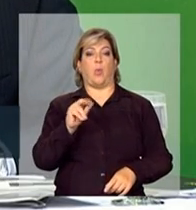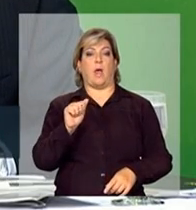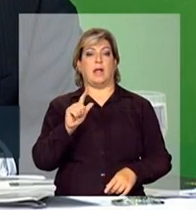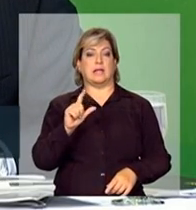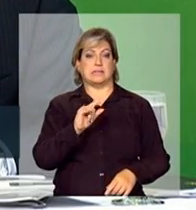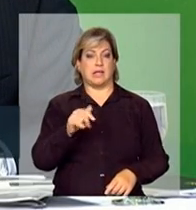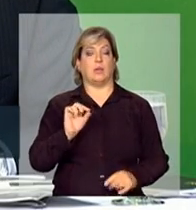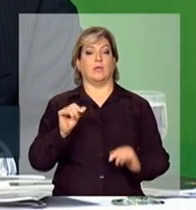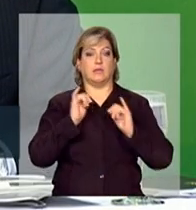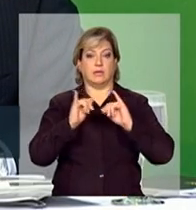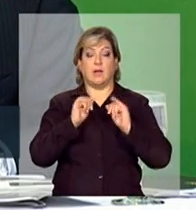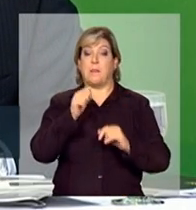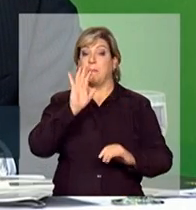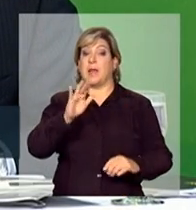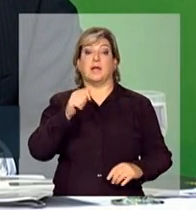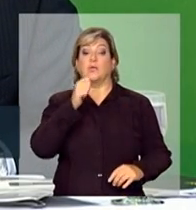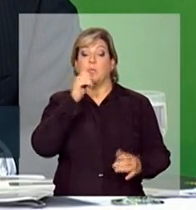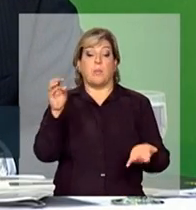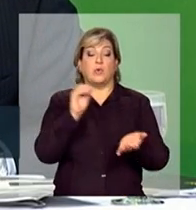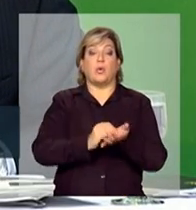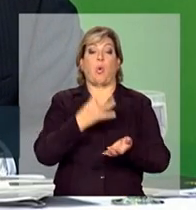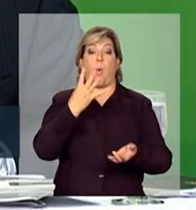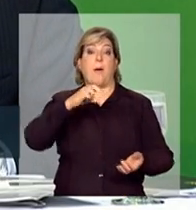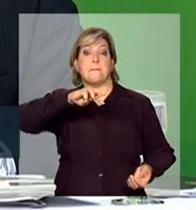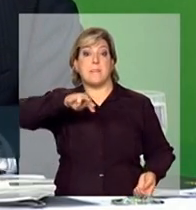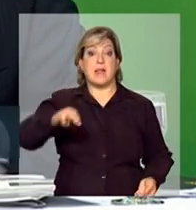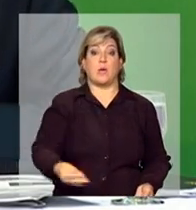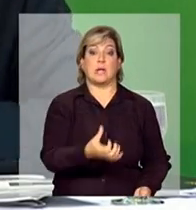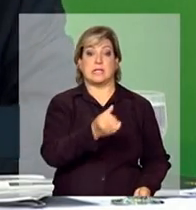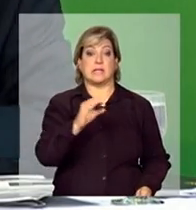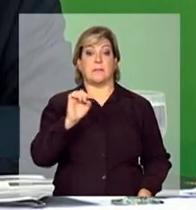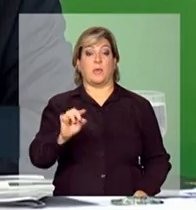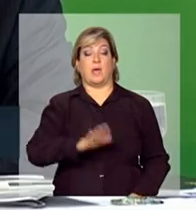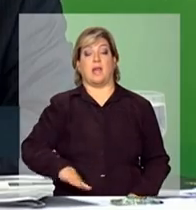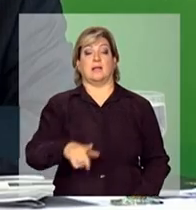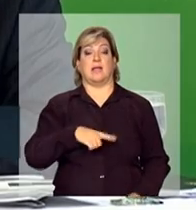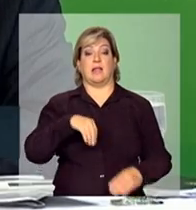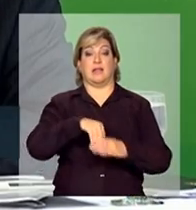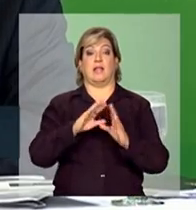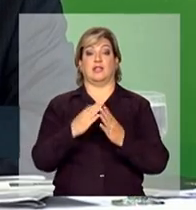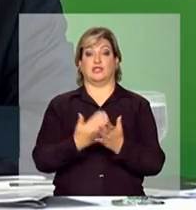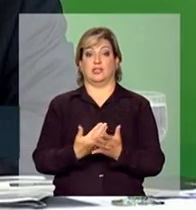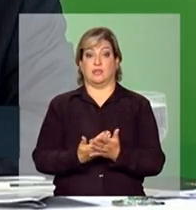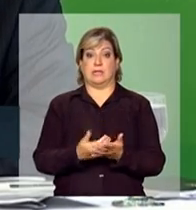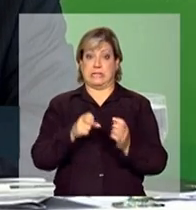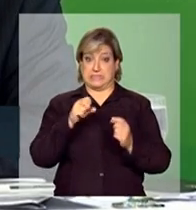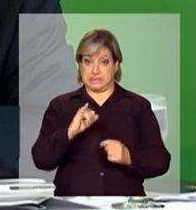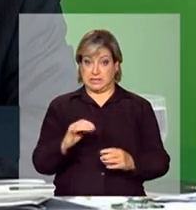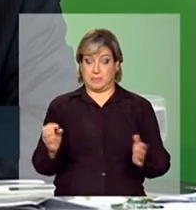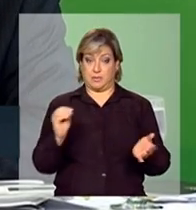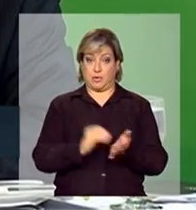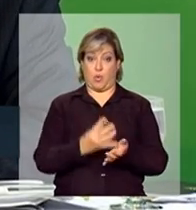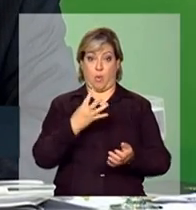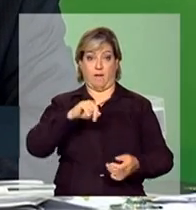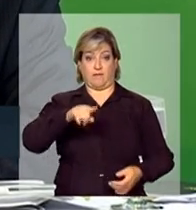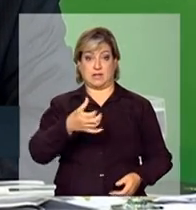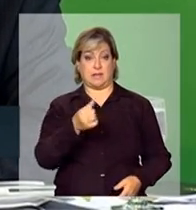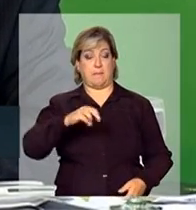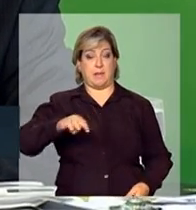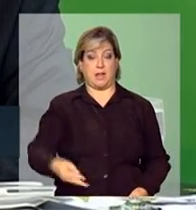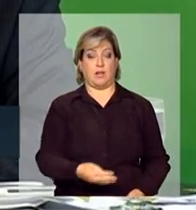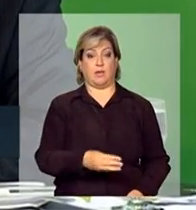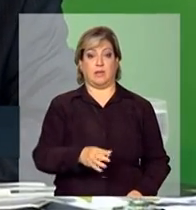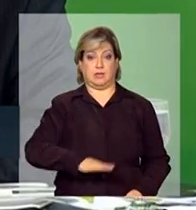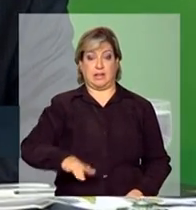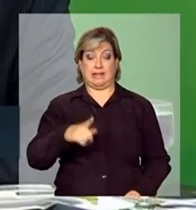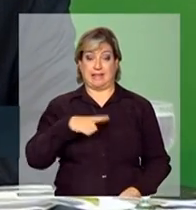4,6 milhões de crianças que estão na escola esse exercício então se você considerar os 4,6 milhões que tem na escola e